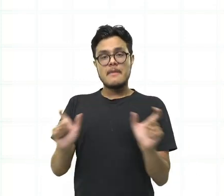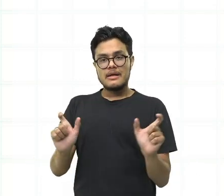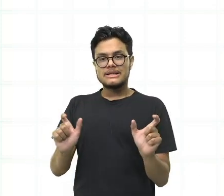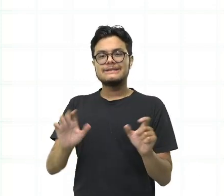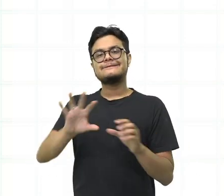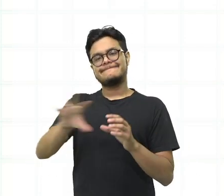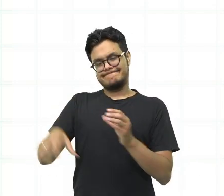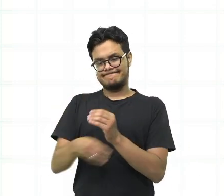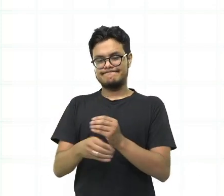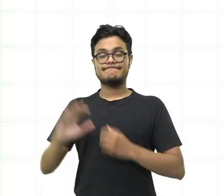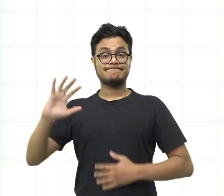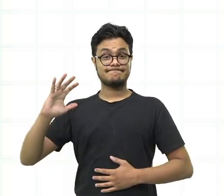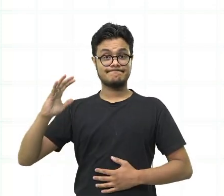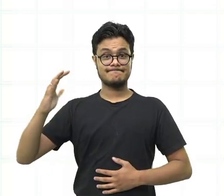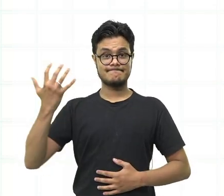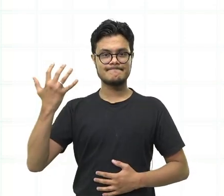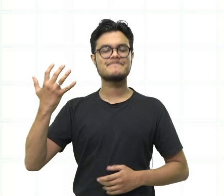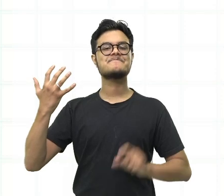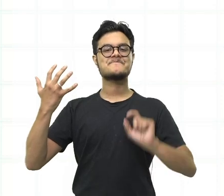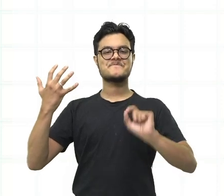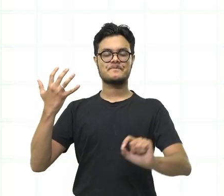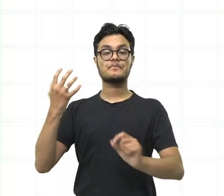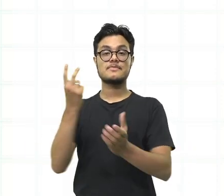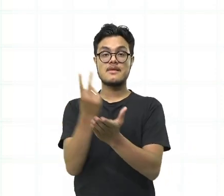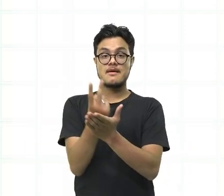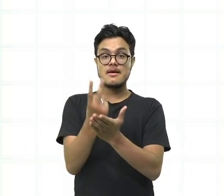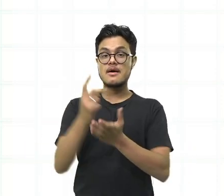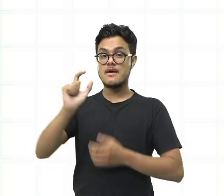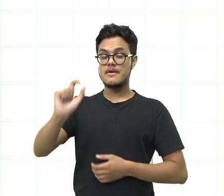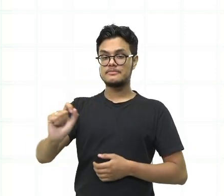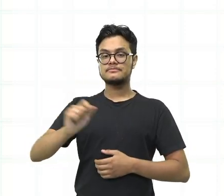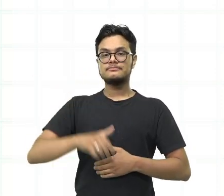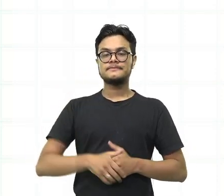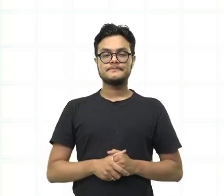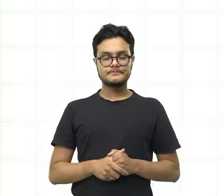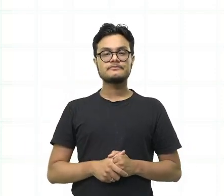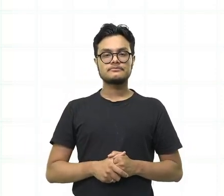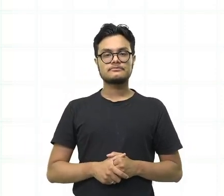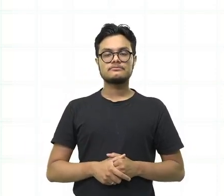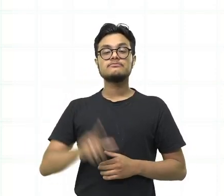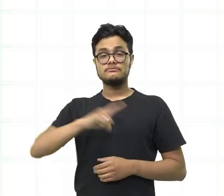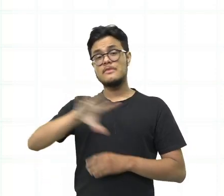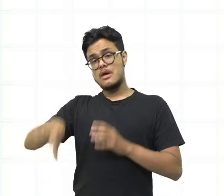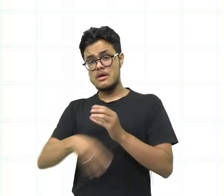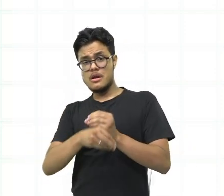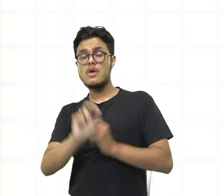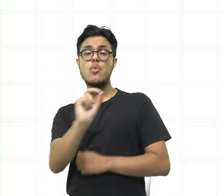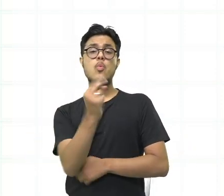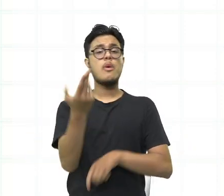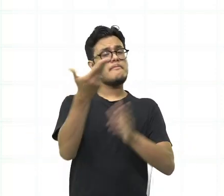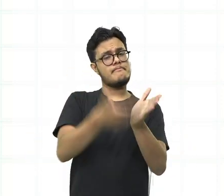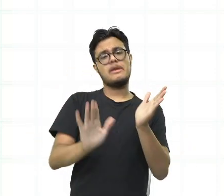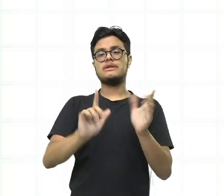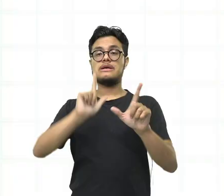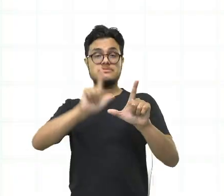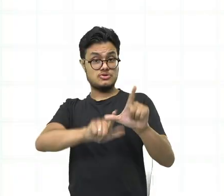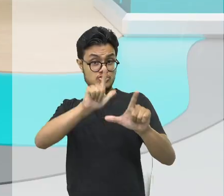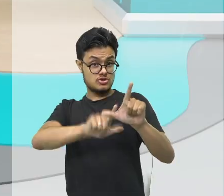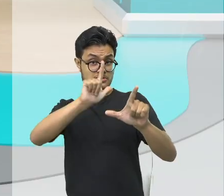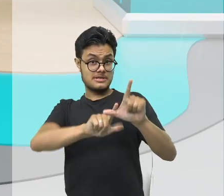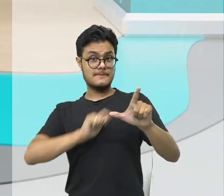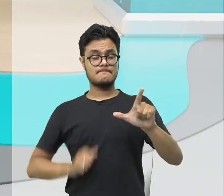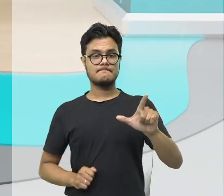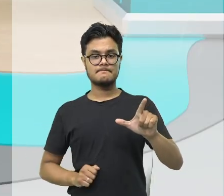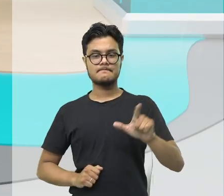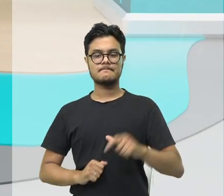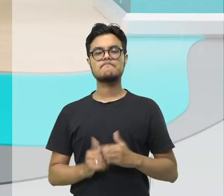vai acontecer através de acréscimo ou perda,